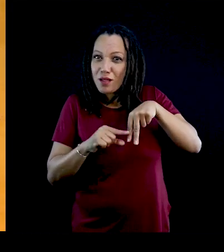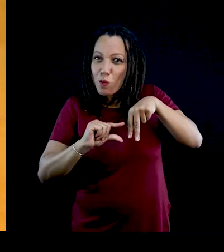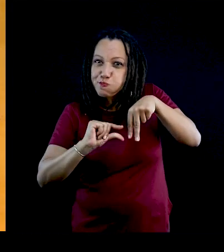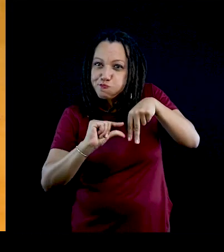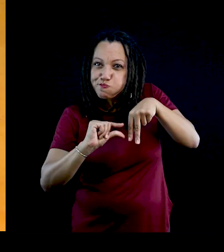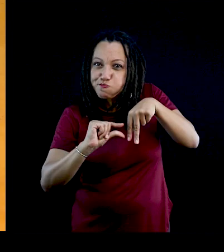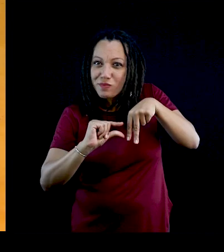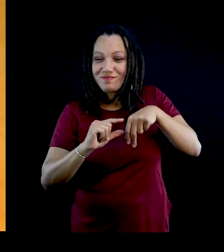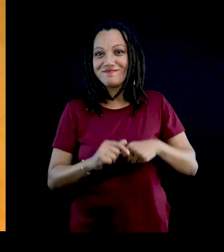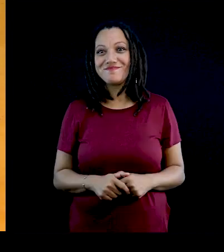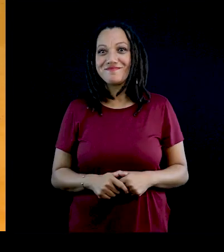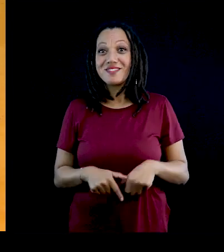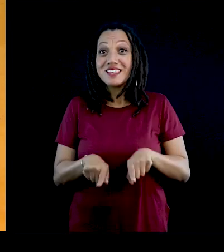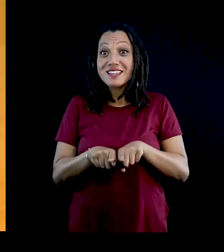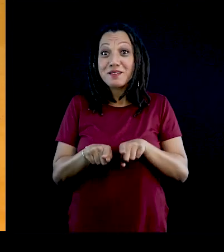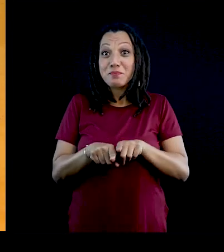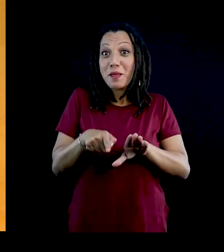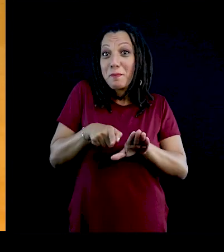E os pés.